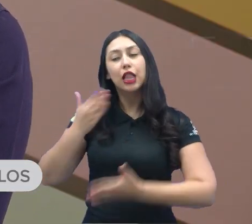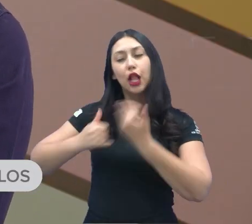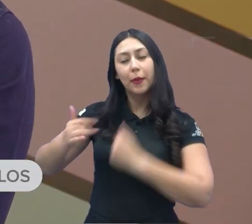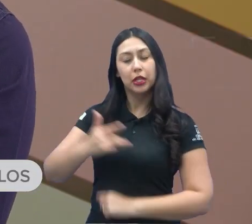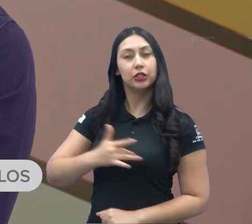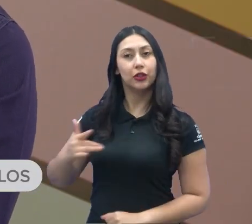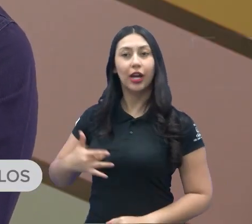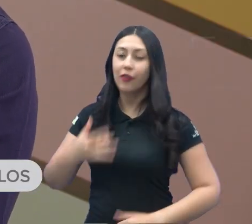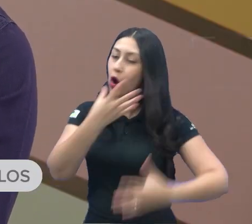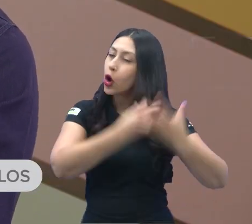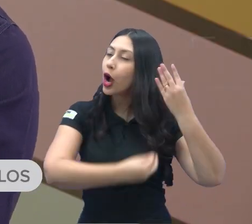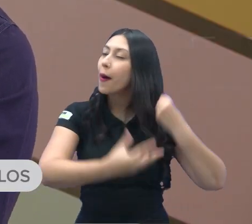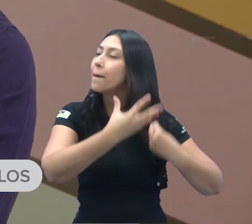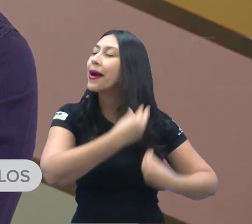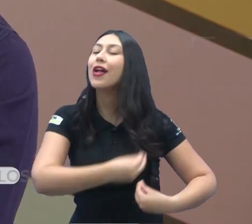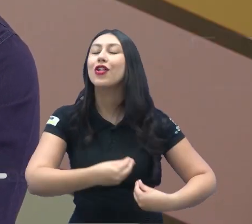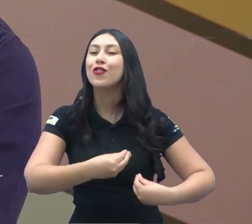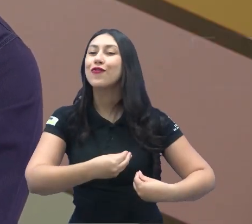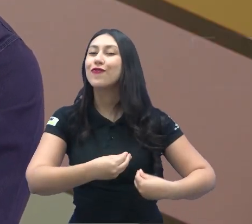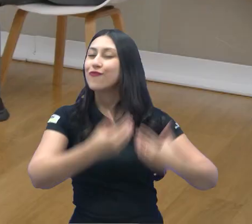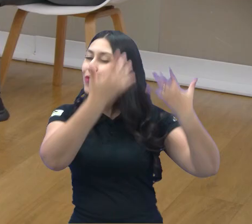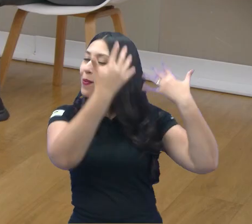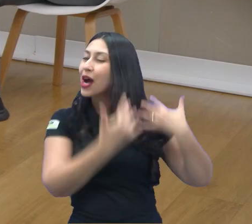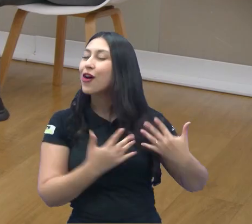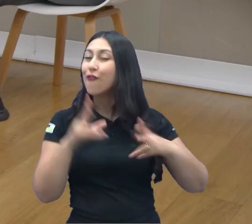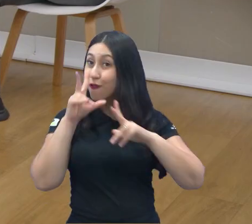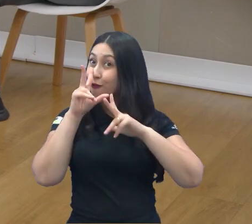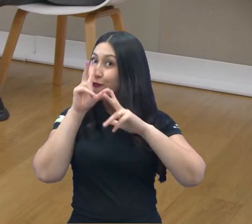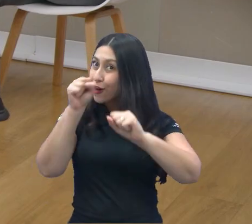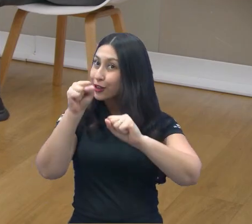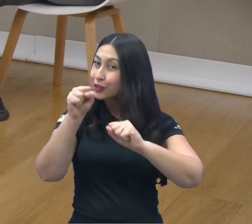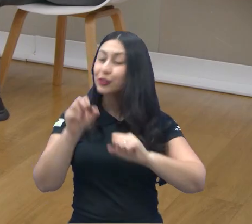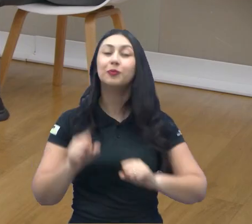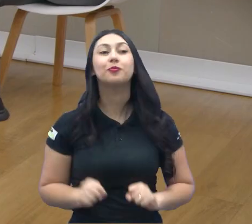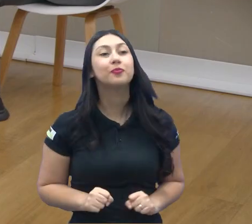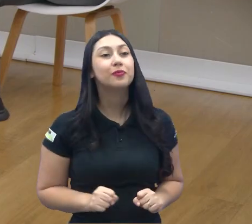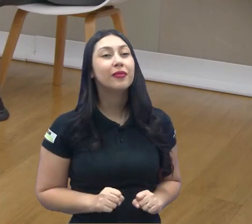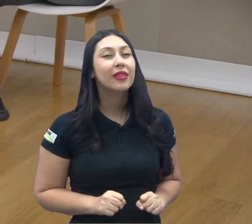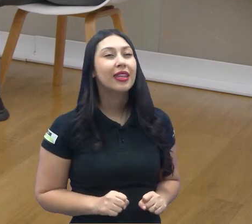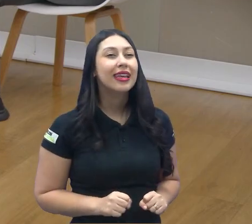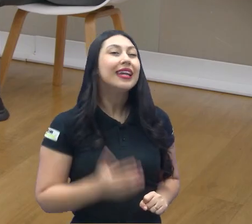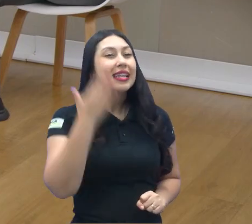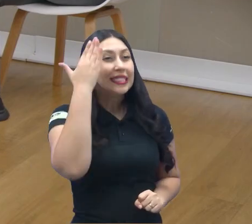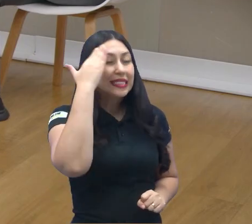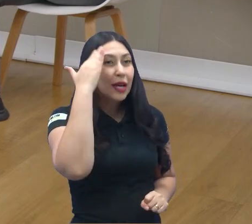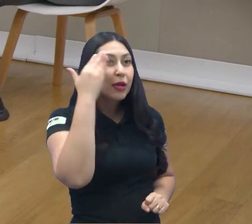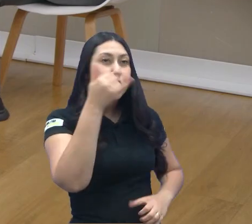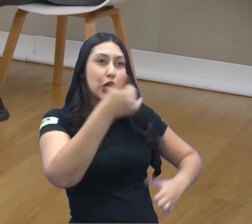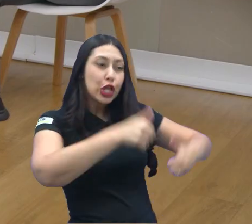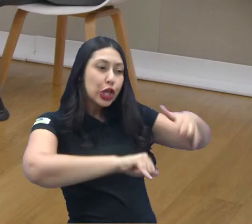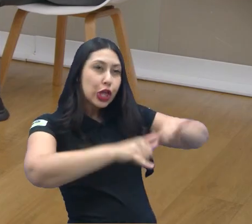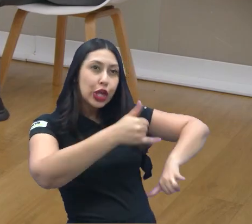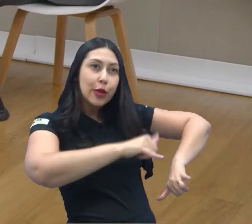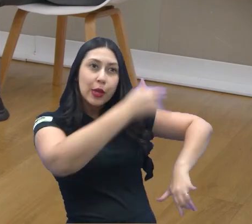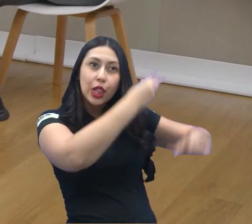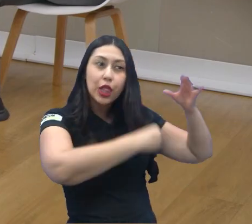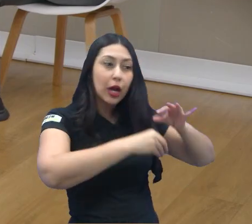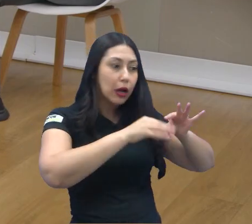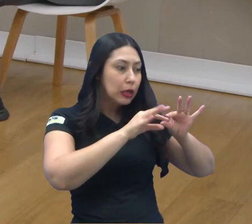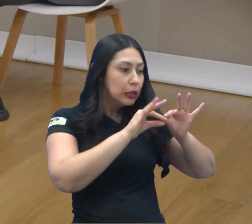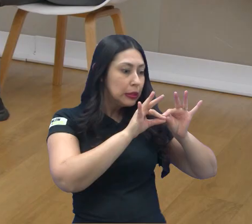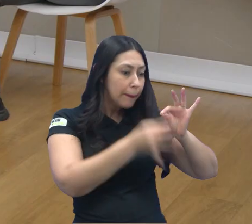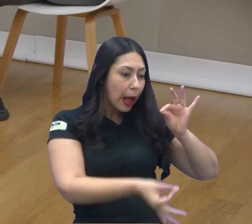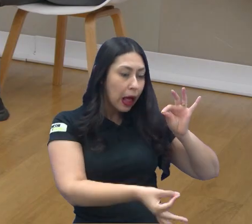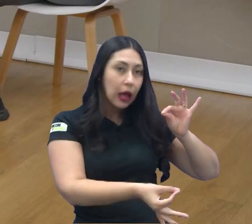conseguir crescer mais saudável, mais forte. Doutor, quando acontece aquele corte químico, que é um terror da vida de qualquer pessoa, acho que